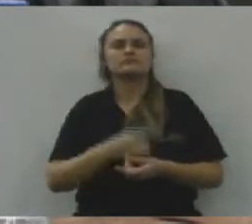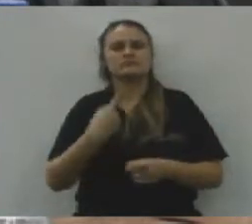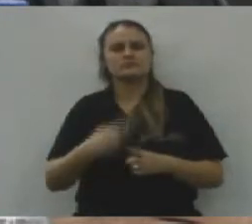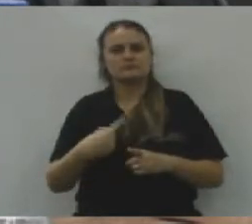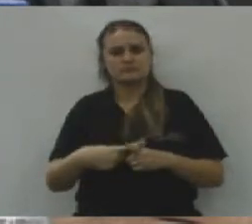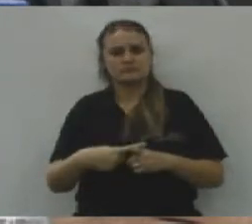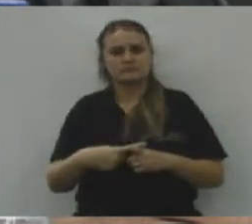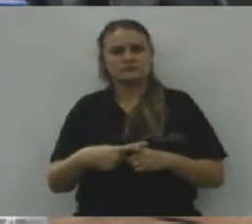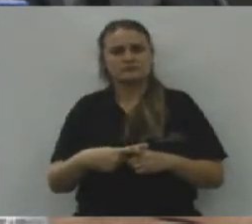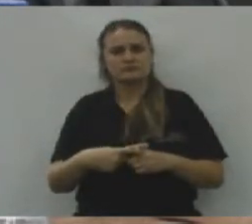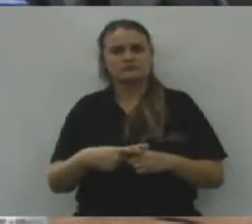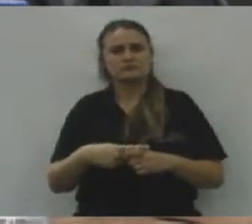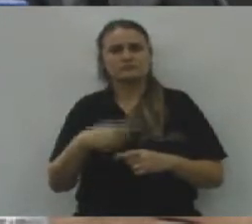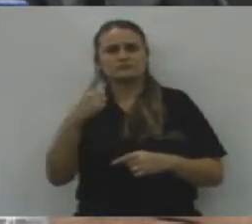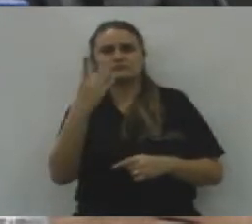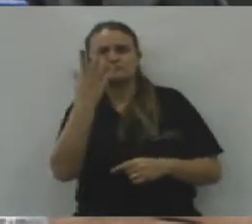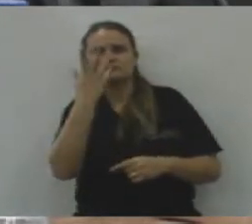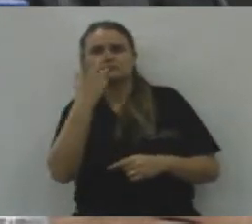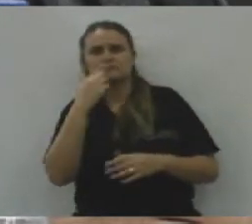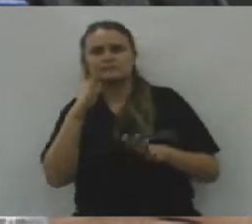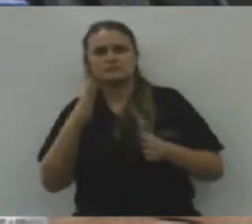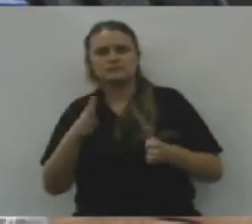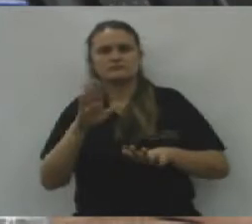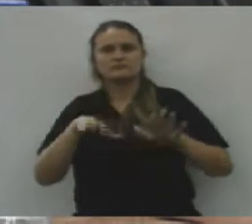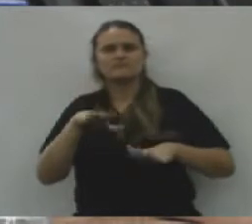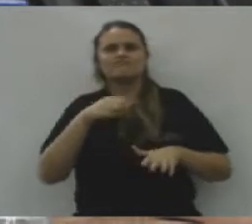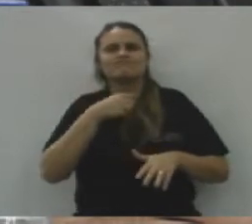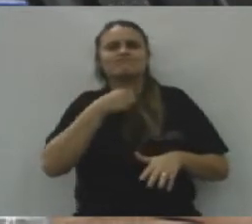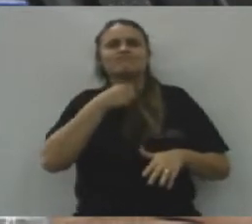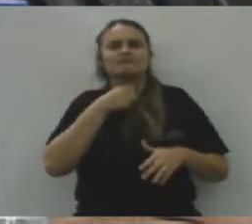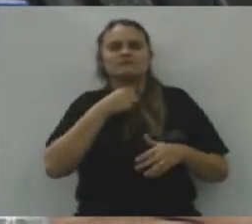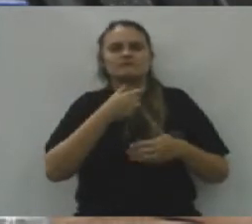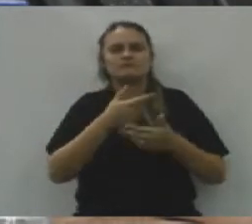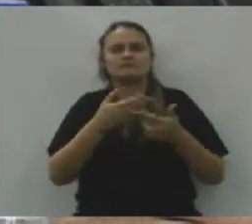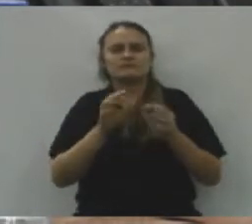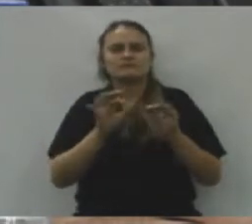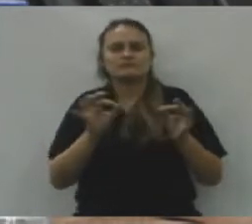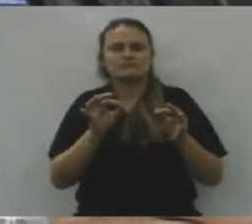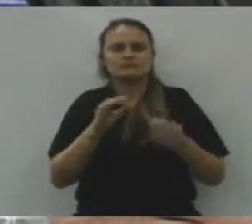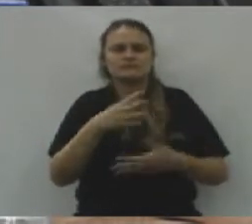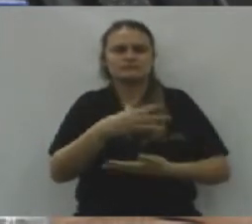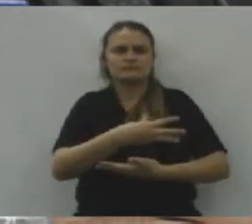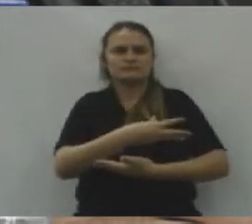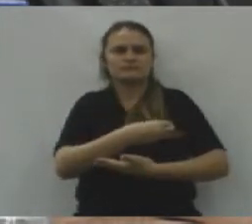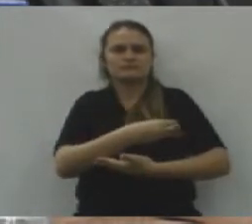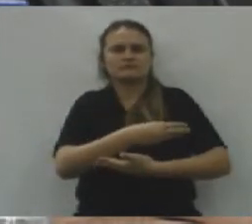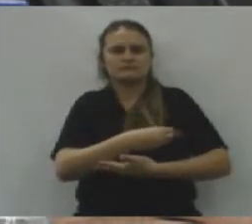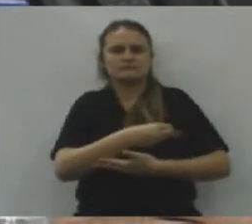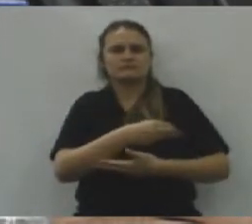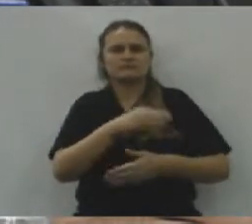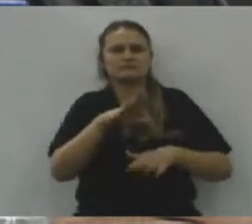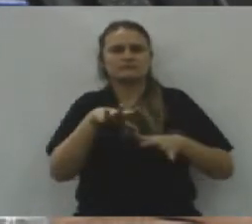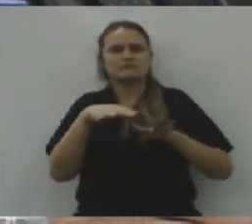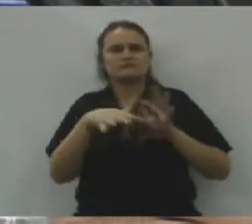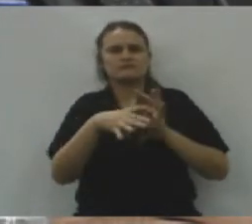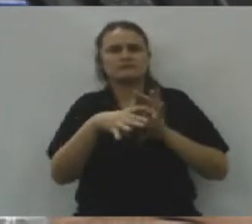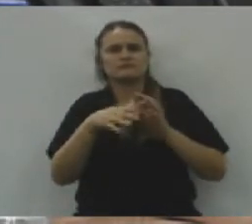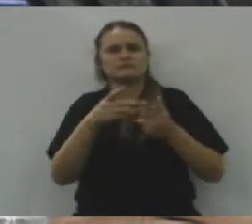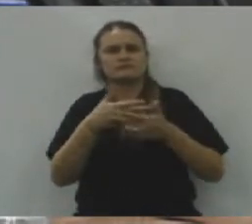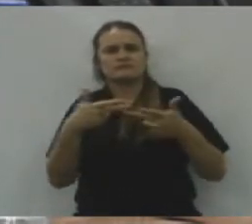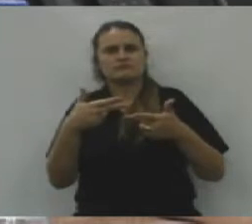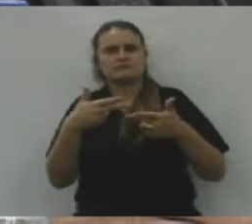é uma criança hoje, né, você vê, se engasga por pouca coisa, às vezes, né, principalmente com leite materno, mas um pedaço de carne, alguma